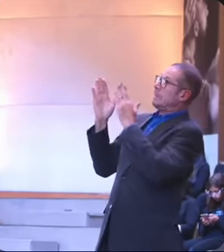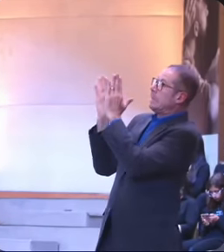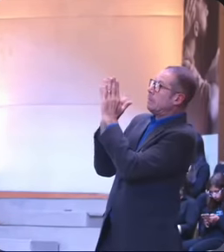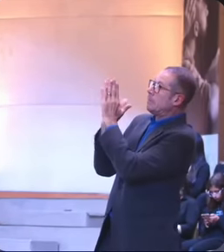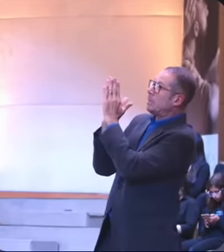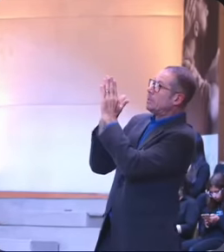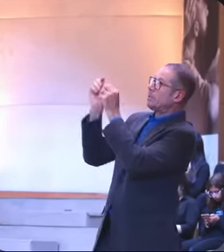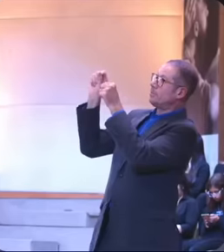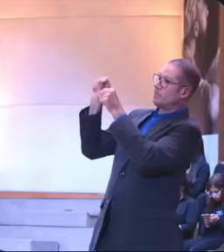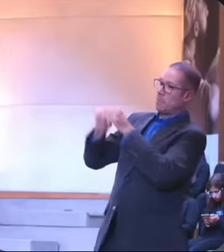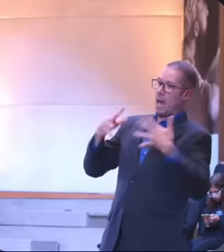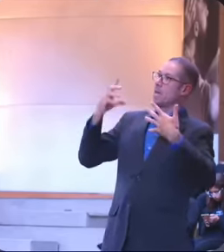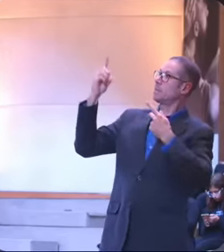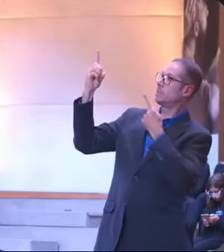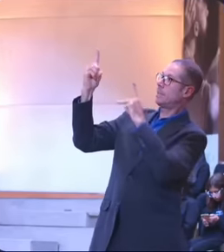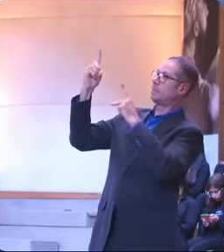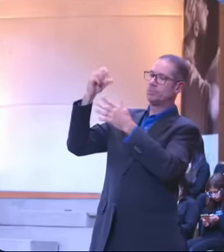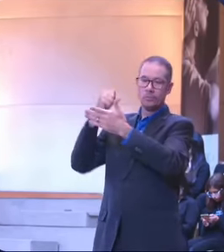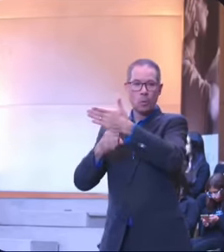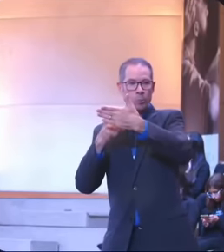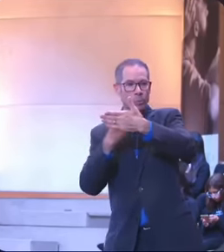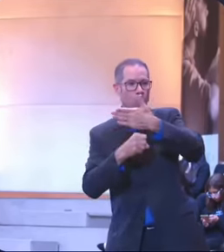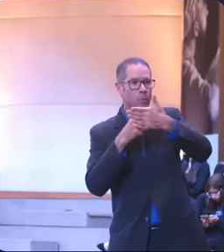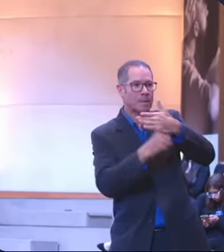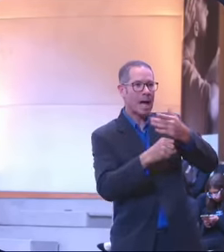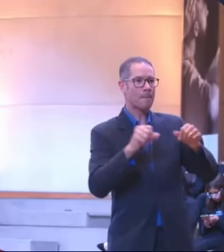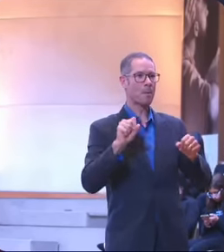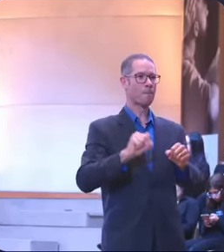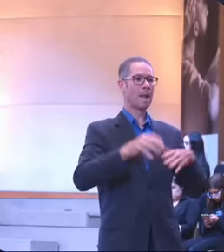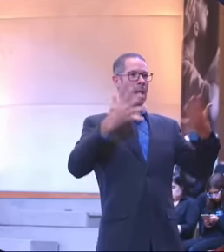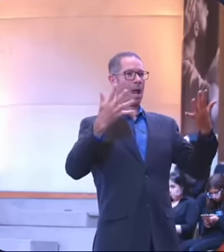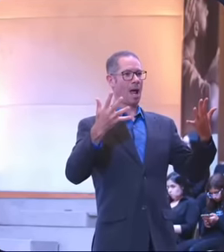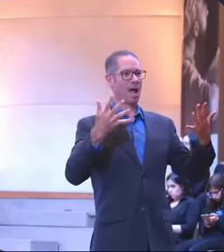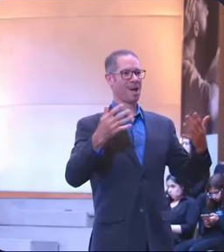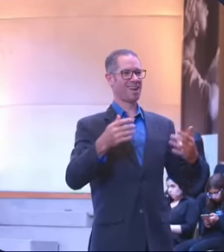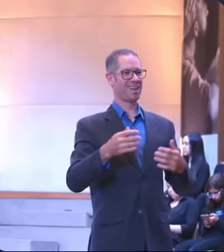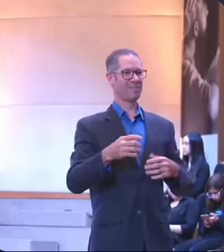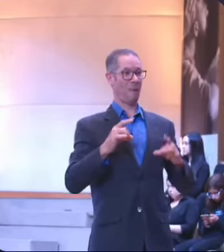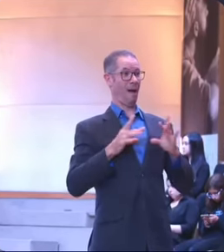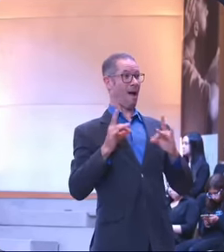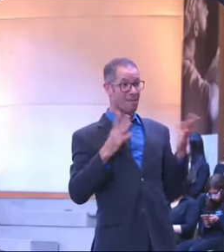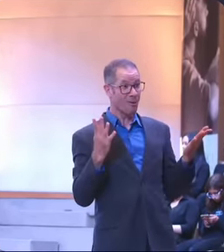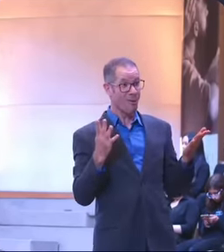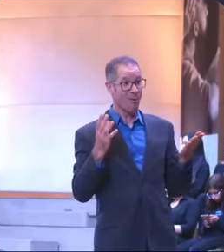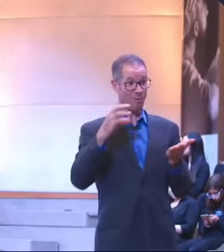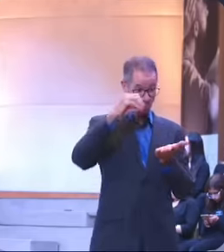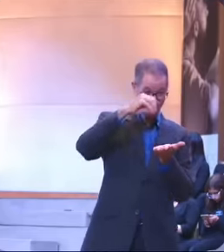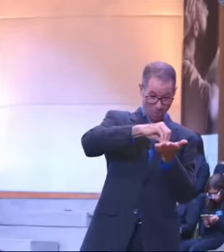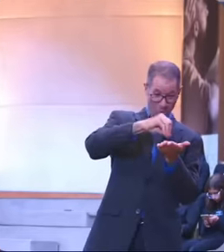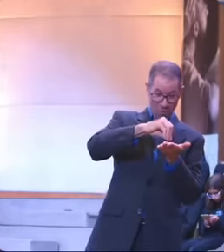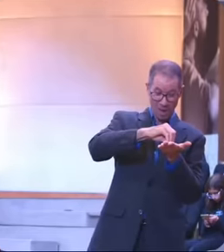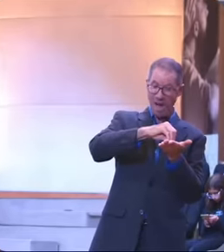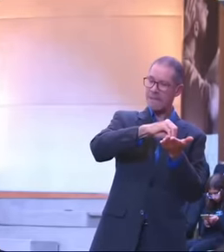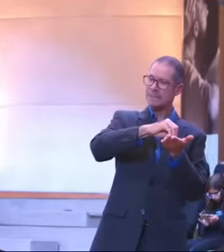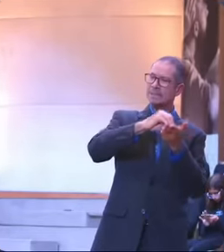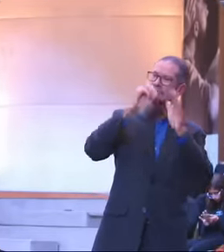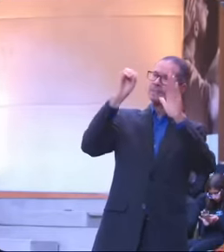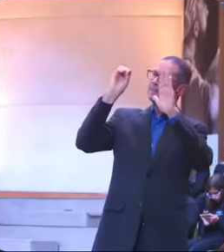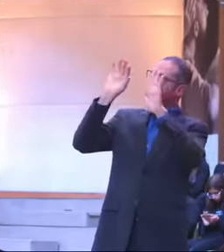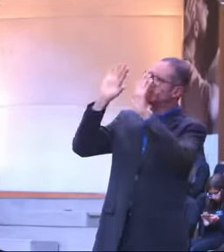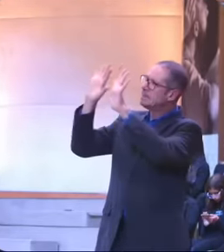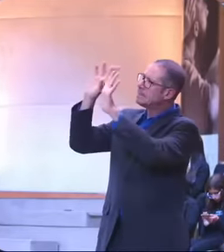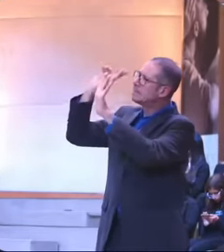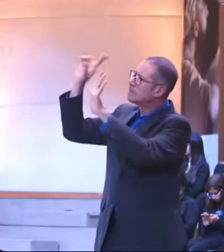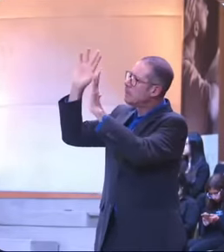Deus, e de lutar com Deus por milagres, e de colocar as nossas mãos e dizer: Senhor, tu